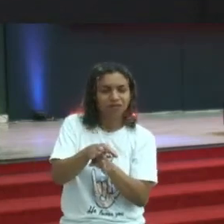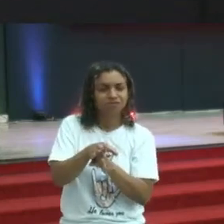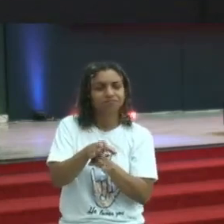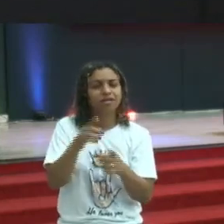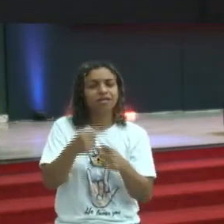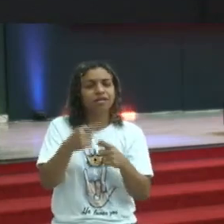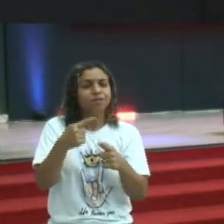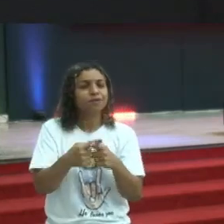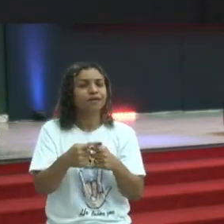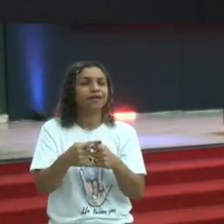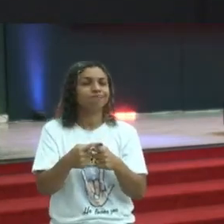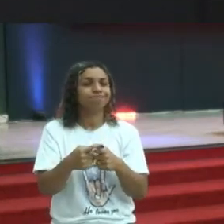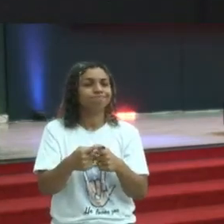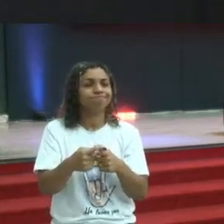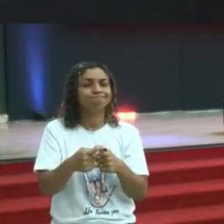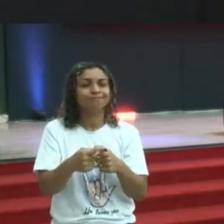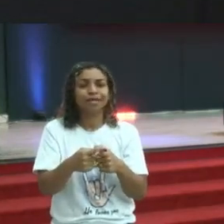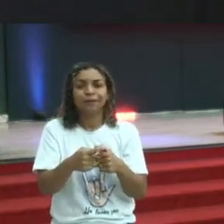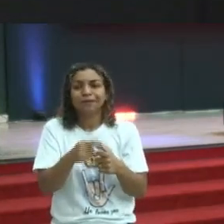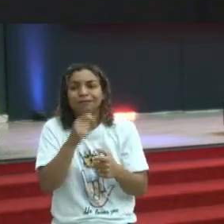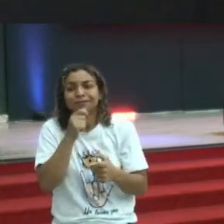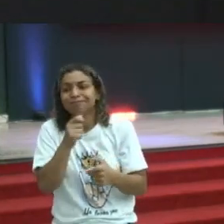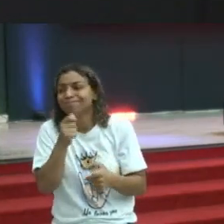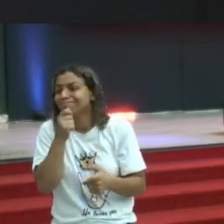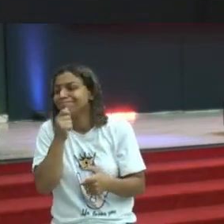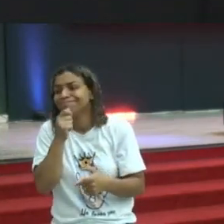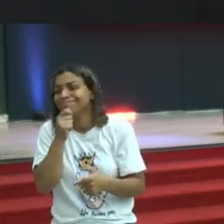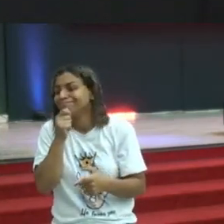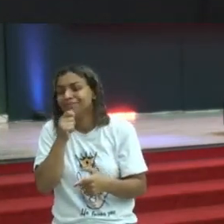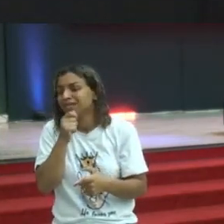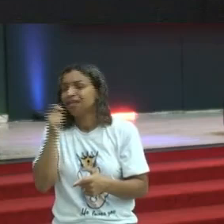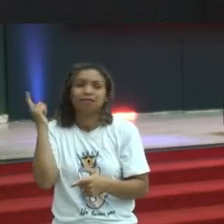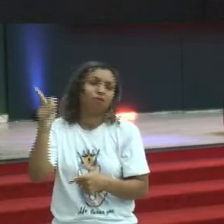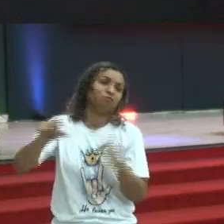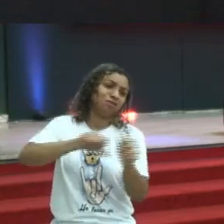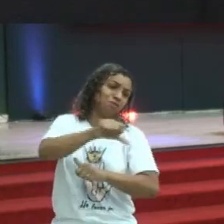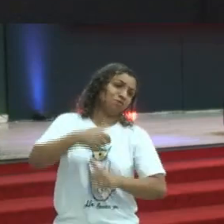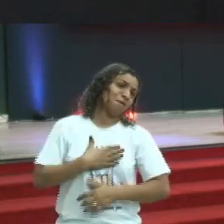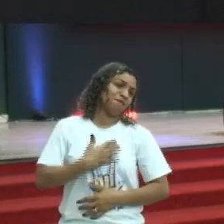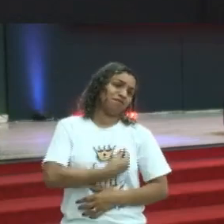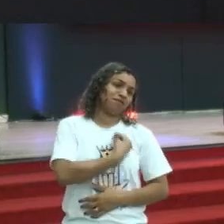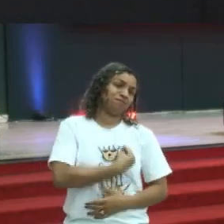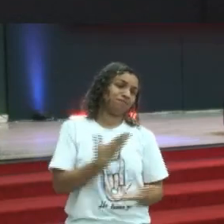que mesmo assim não mudo de vida?